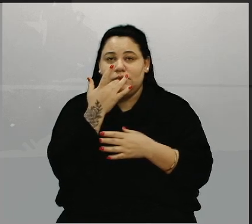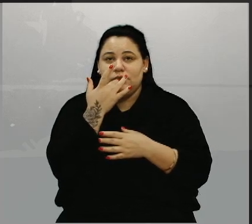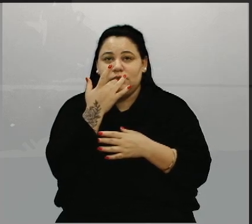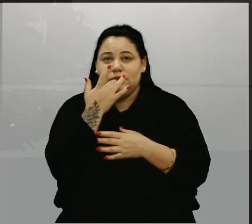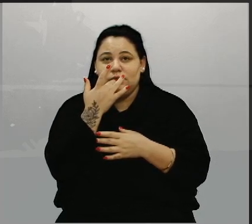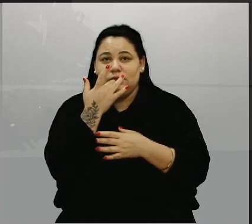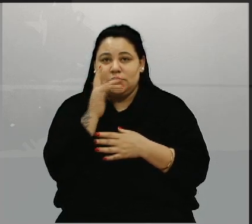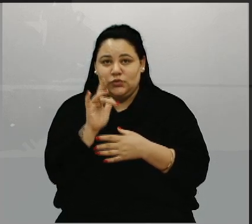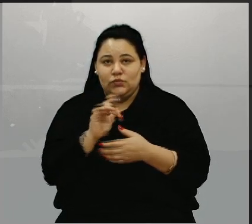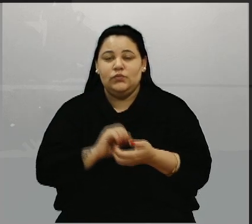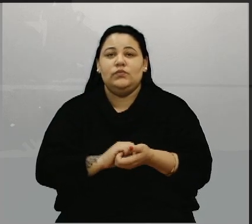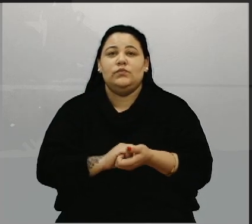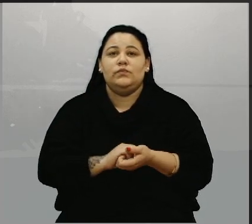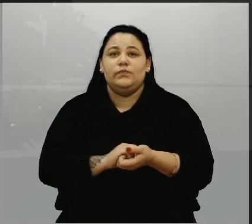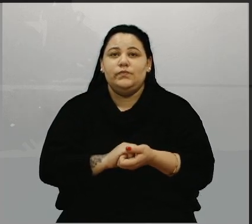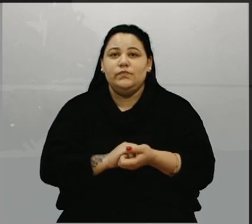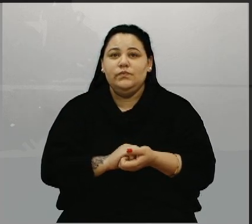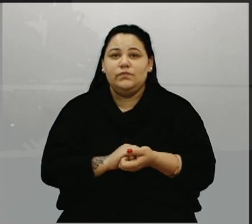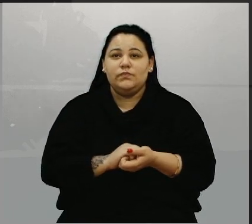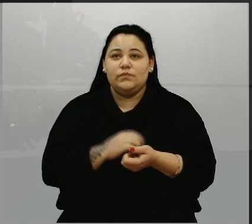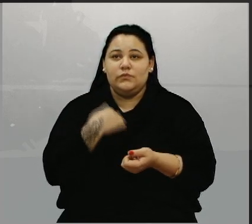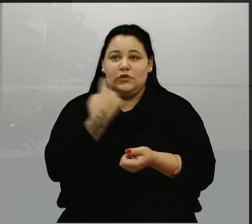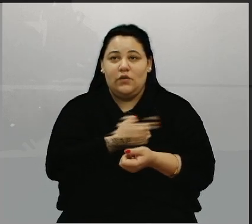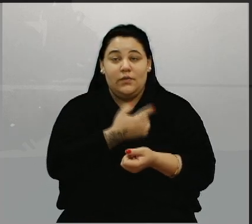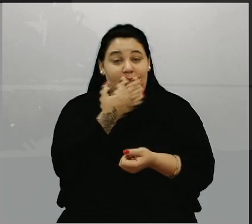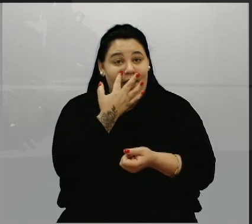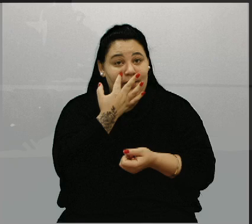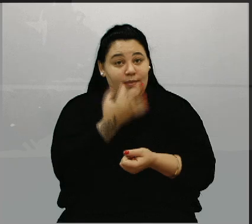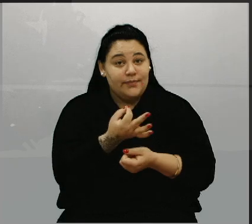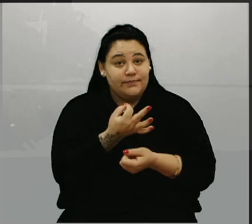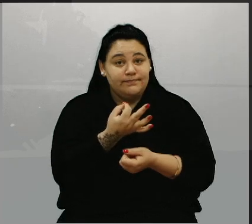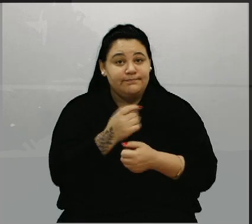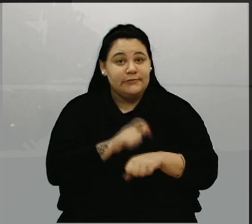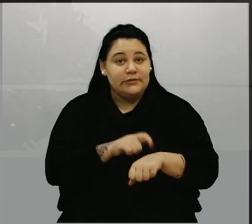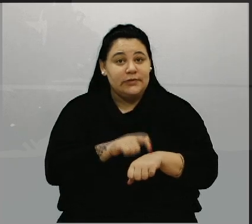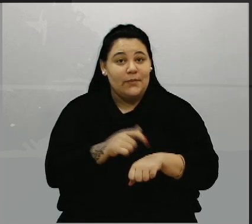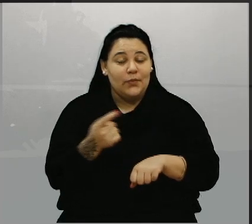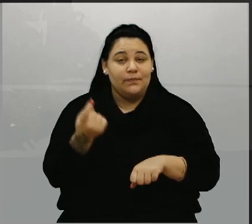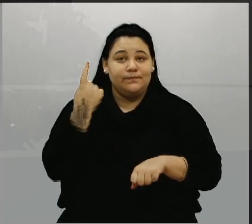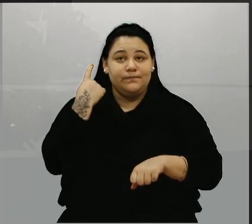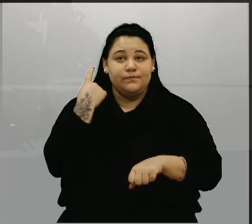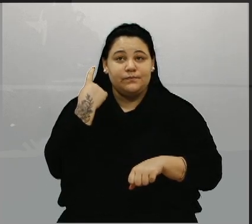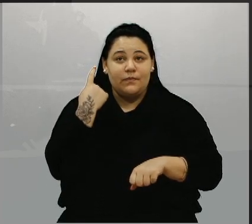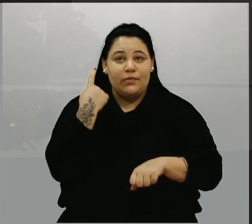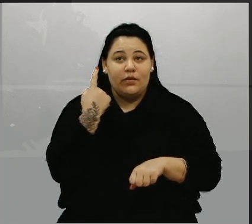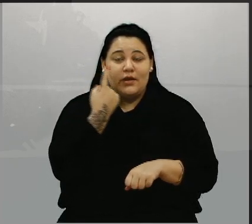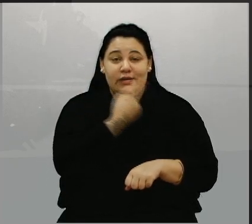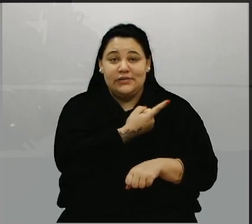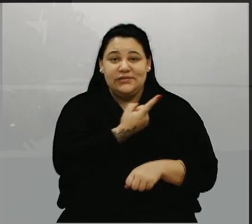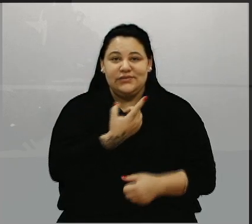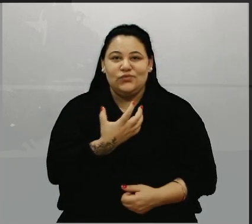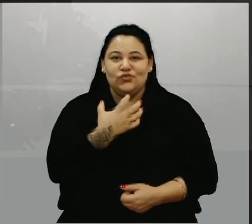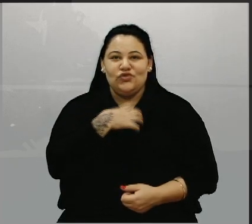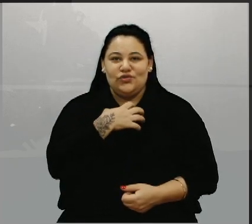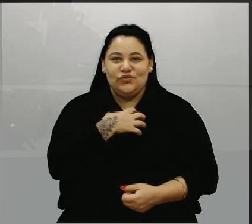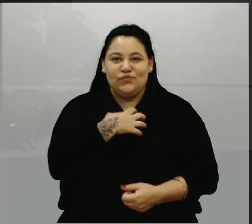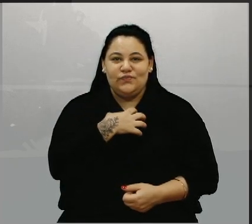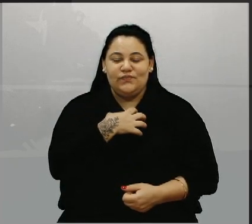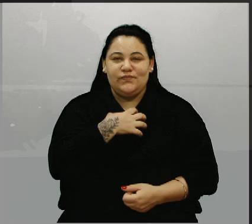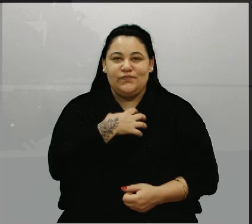onde nós alertamos há bastante tempo atrás, e essa é a situação que se